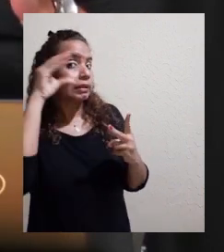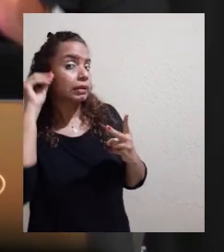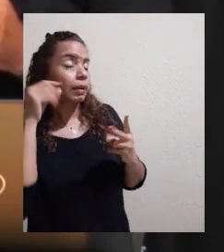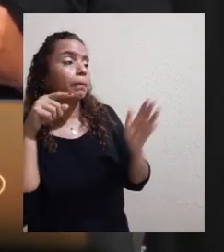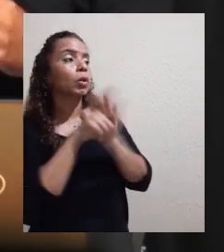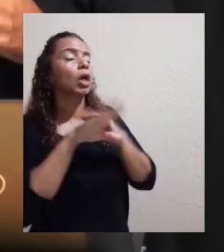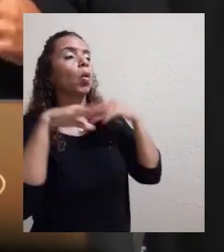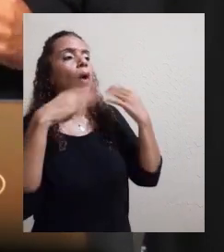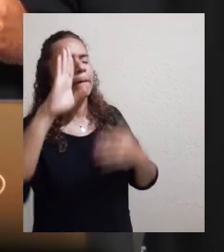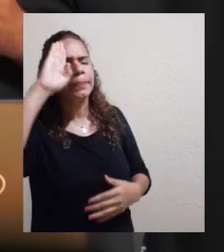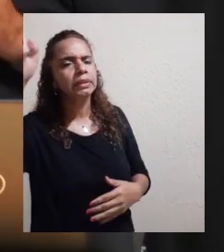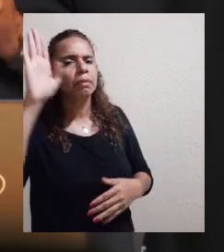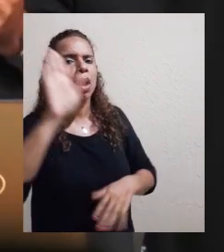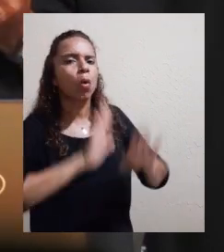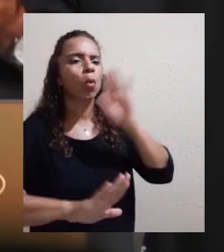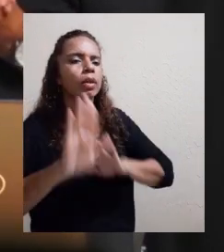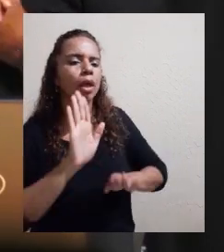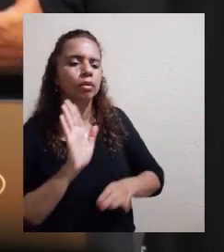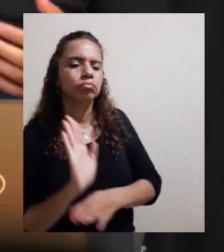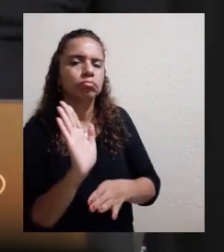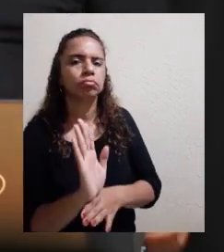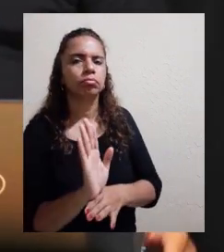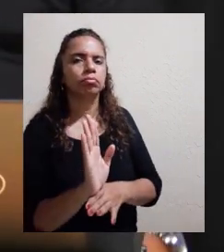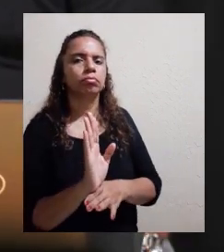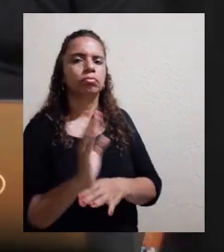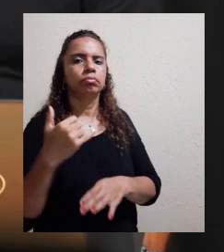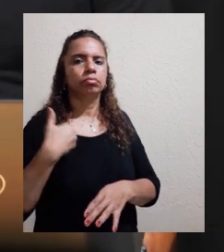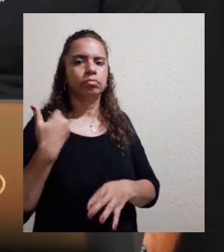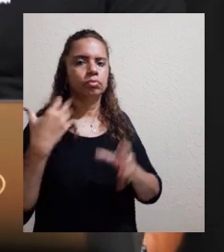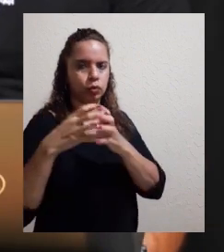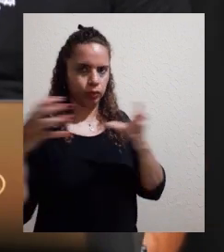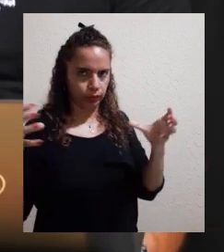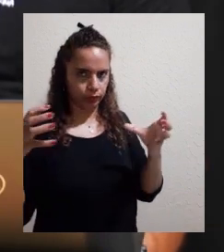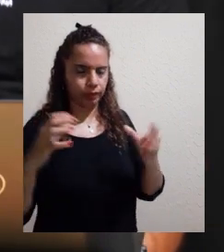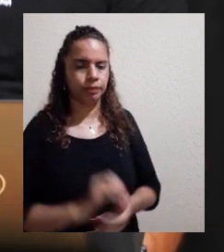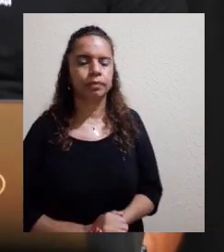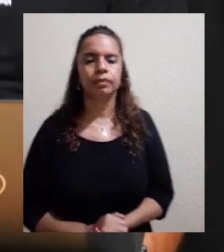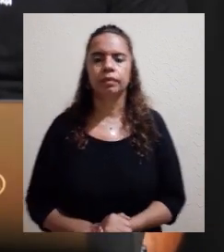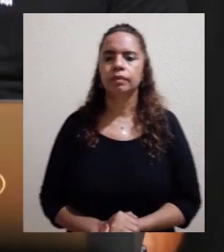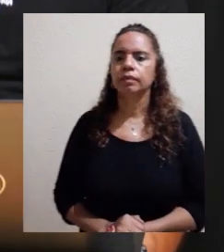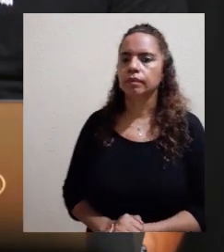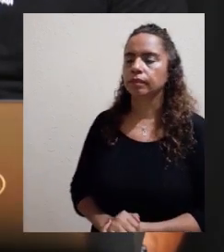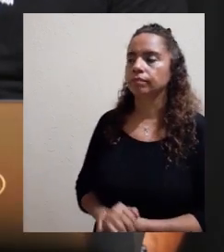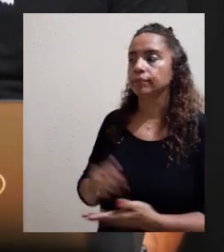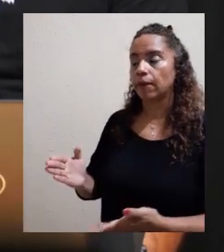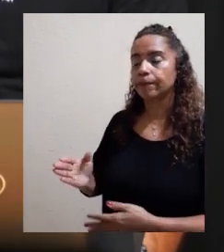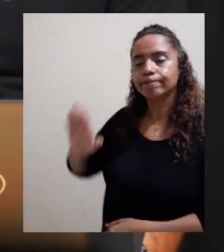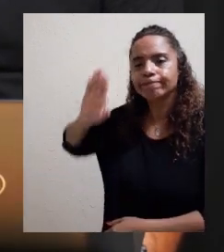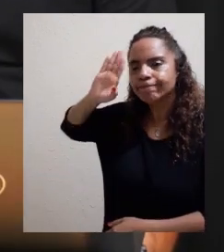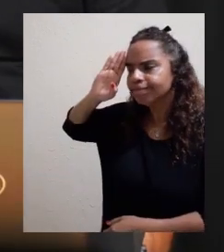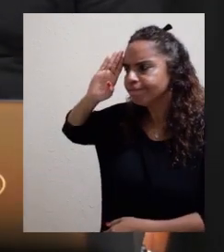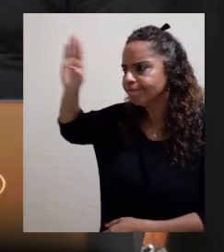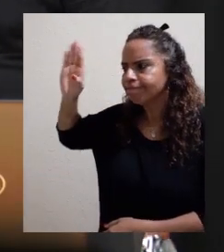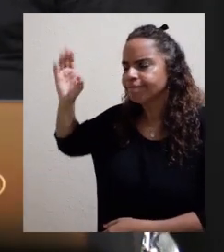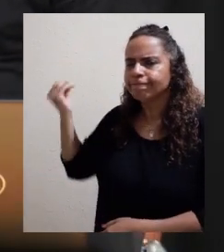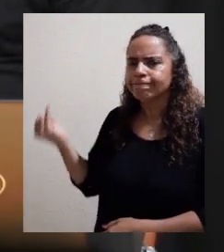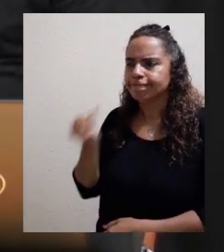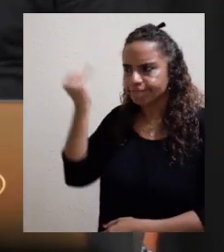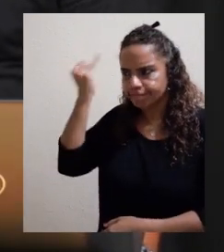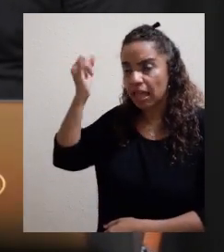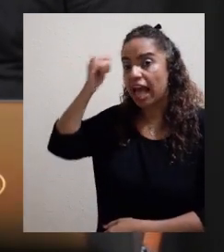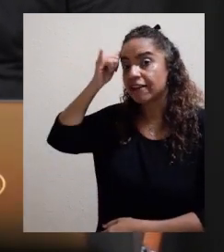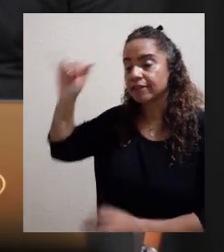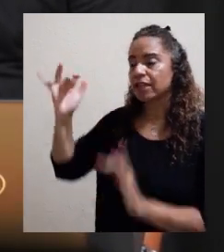cuidados para o isolamento de idoso? Pronto, então, do ponto de vista prático, fundamental é